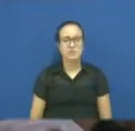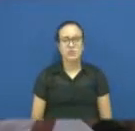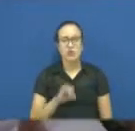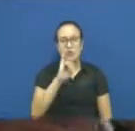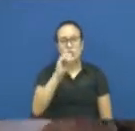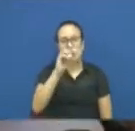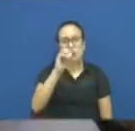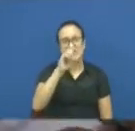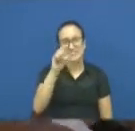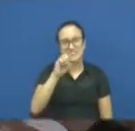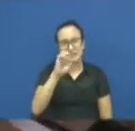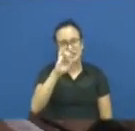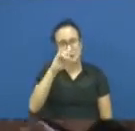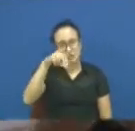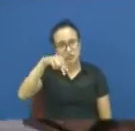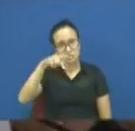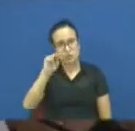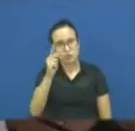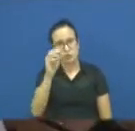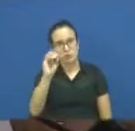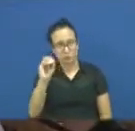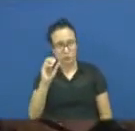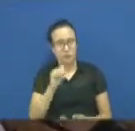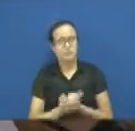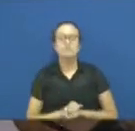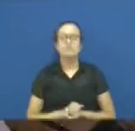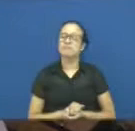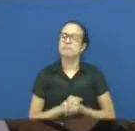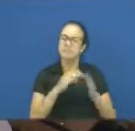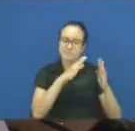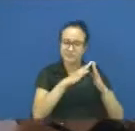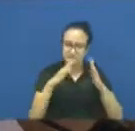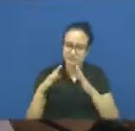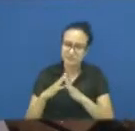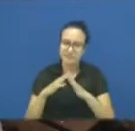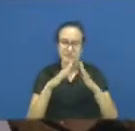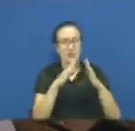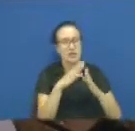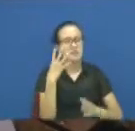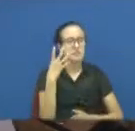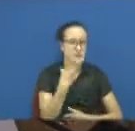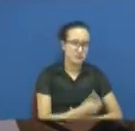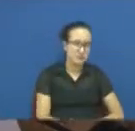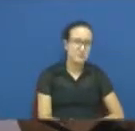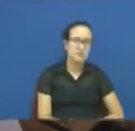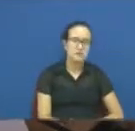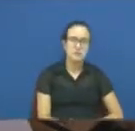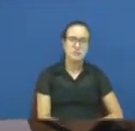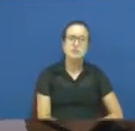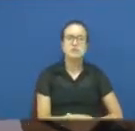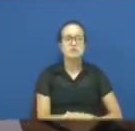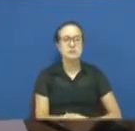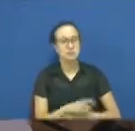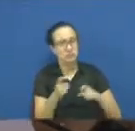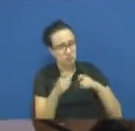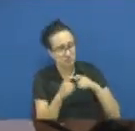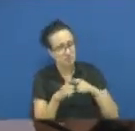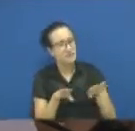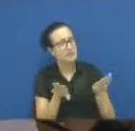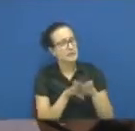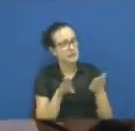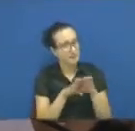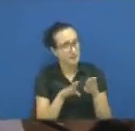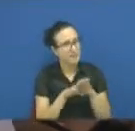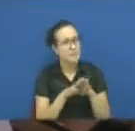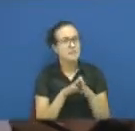Pardal hoje, era vizinho uma casa bem aconchegante do doutor Valdomiro Francisco, que empresta o seu nome